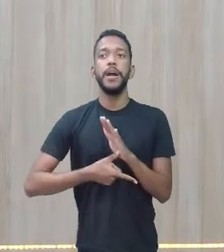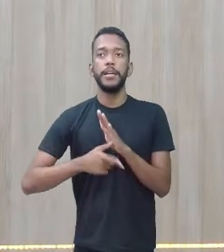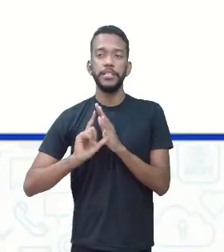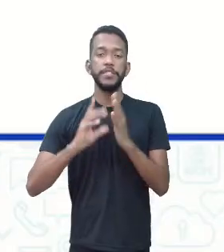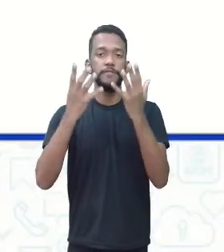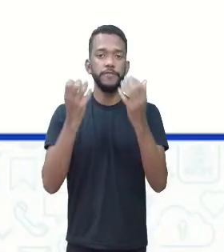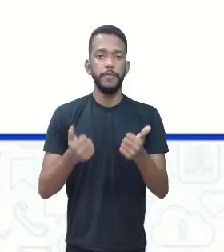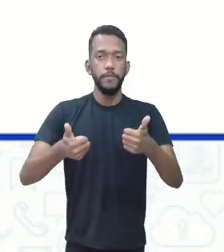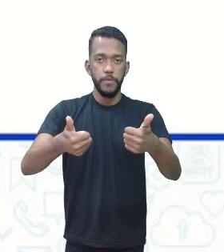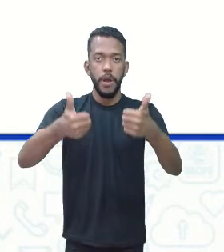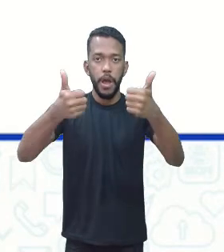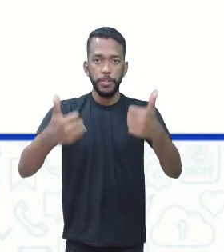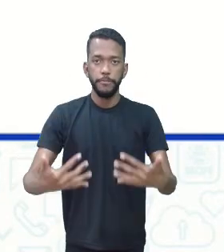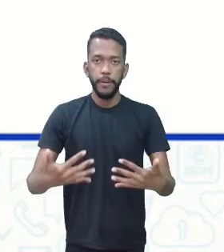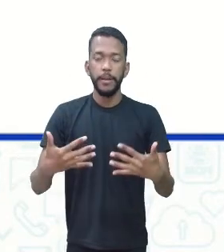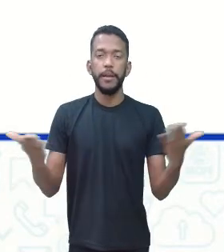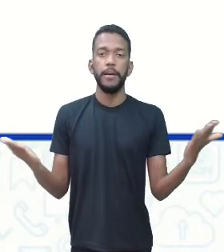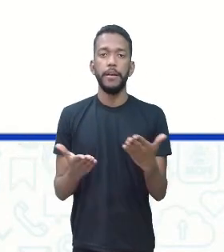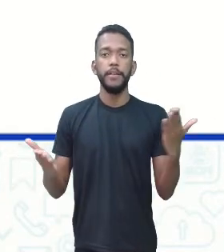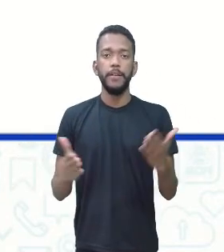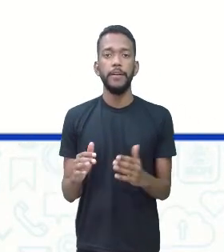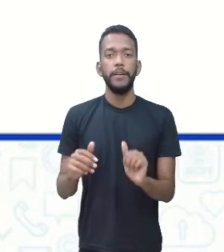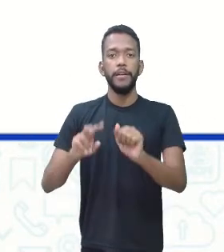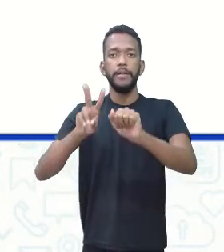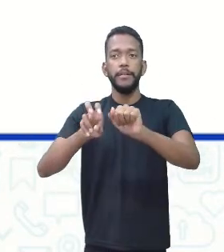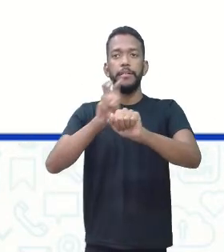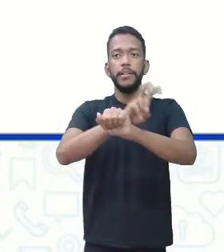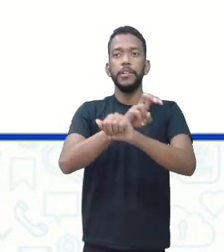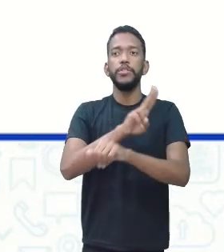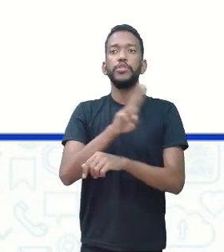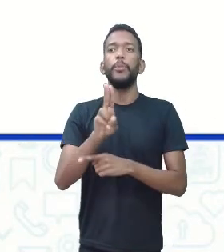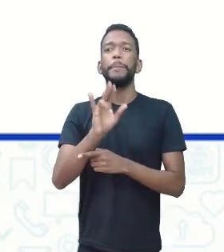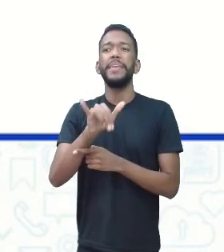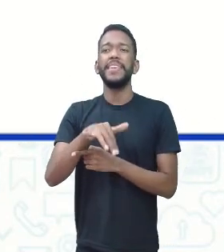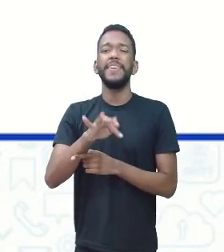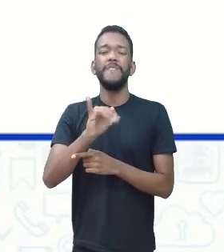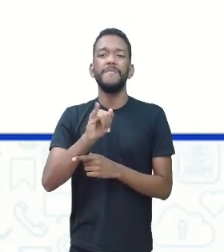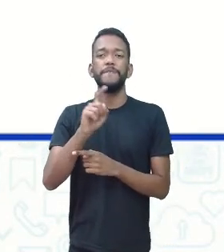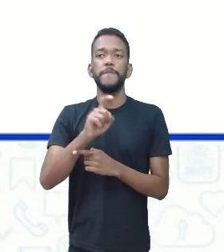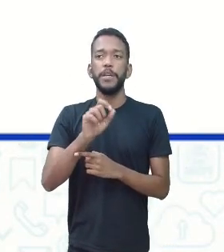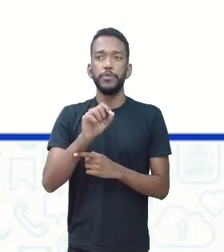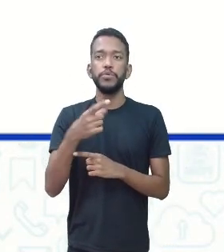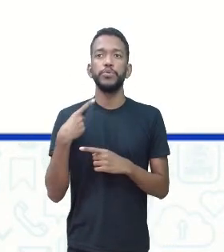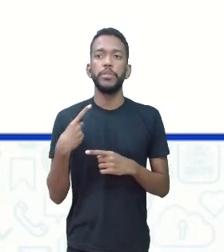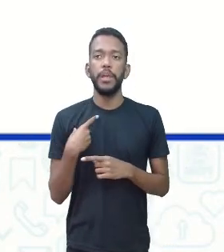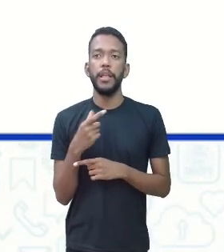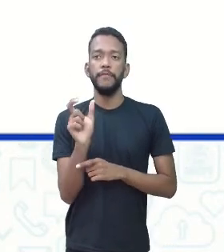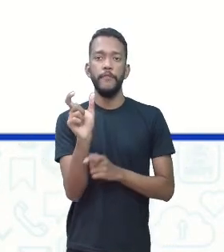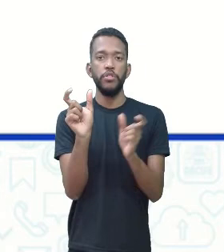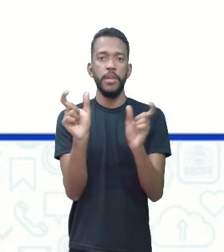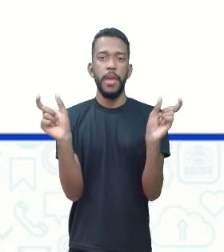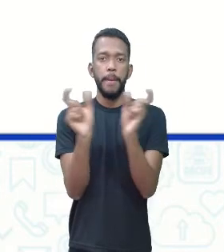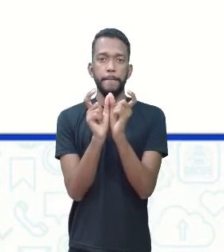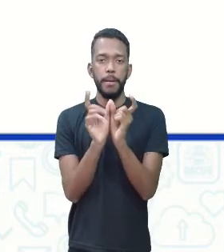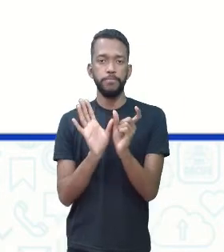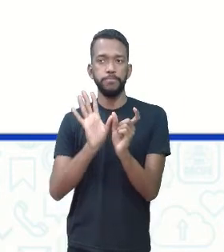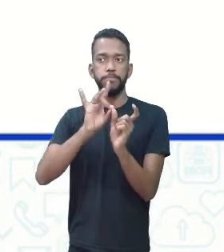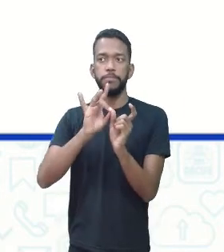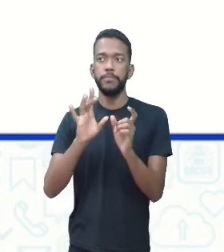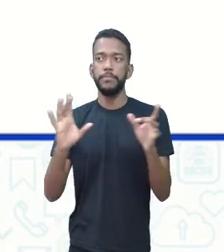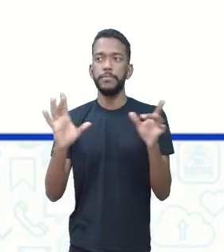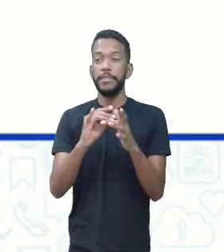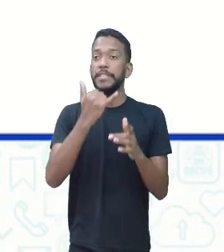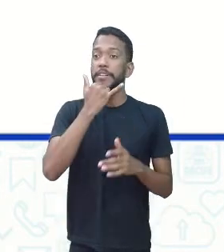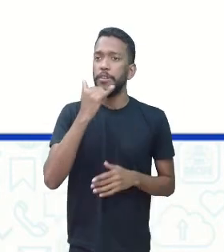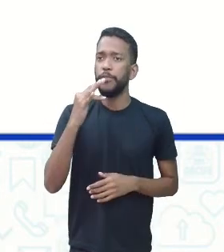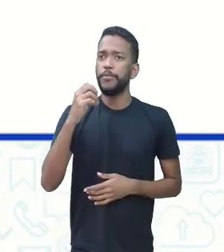de ligação, que é chamada de infixo. Une dois fonemas para...